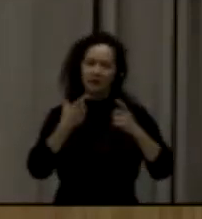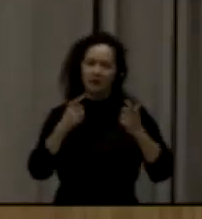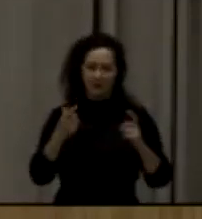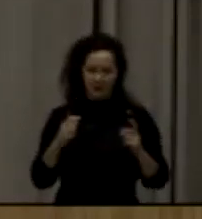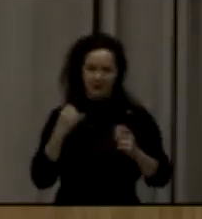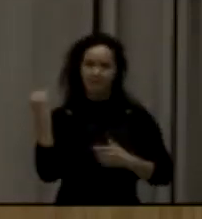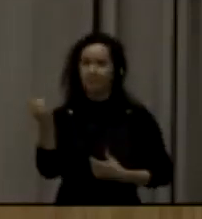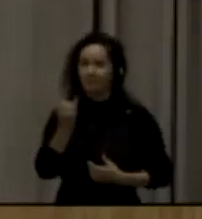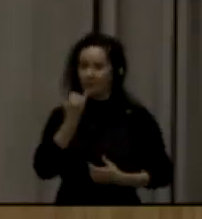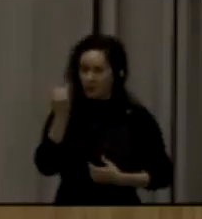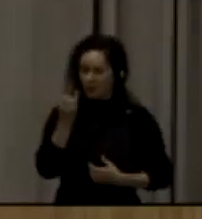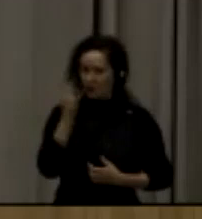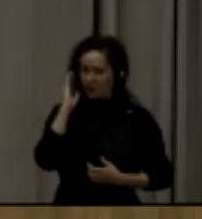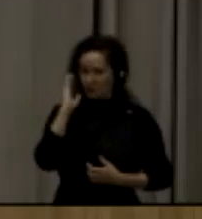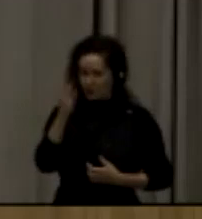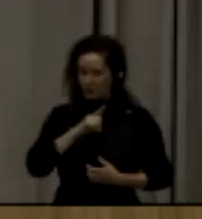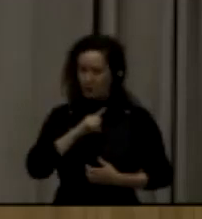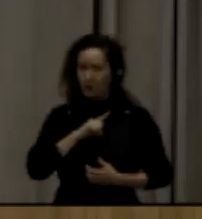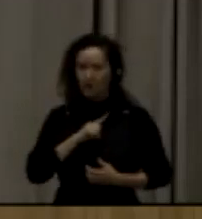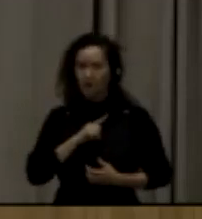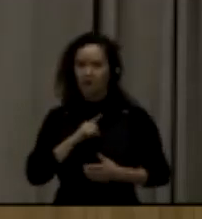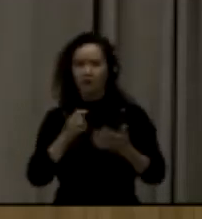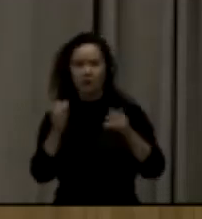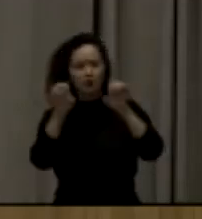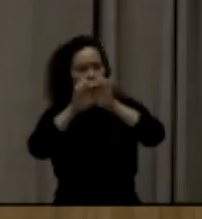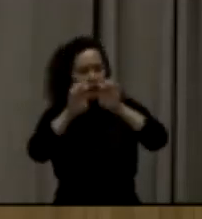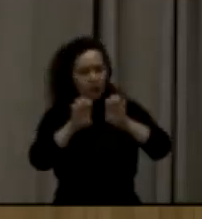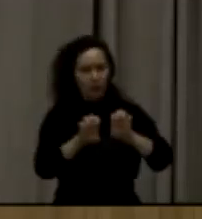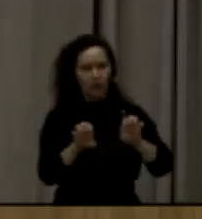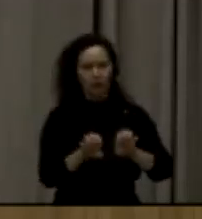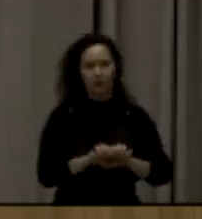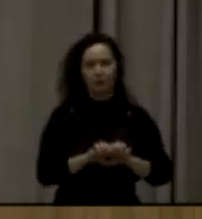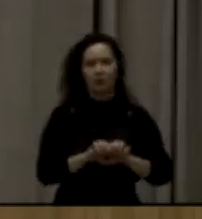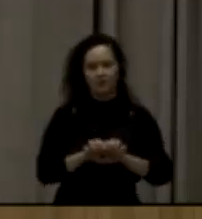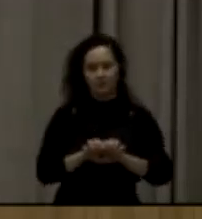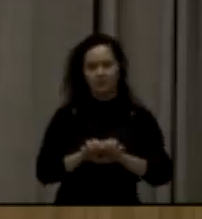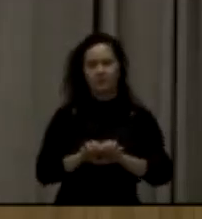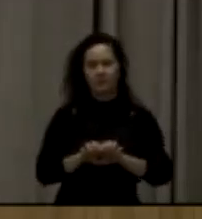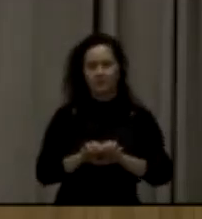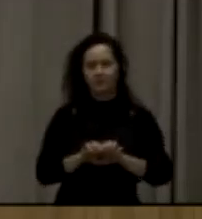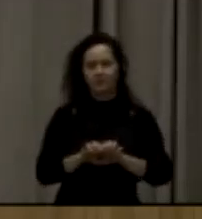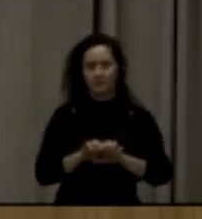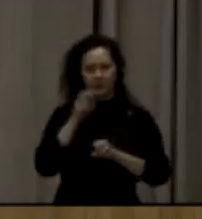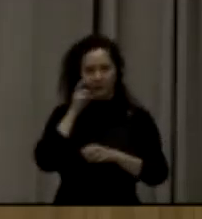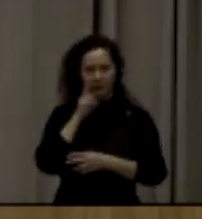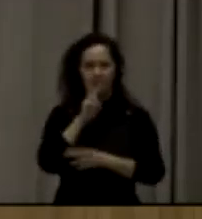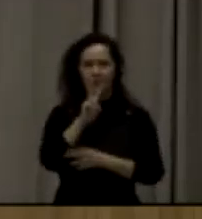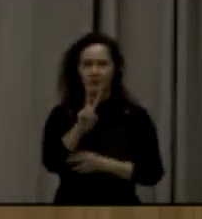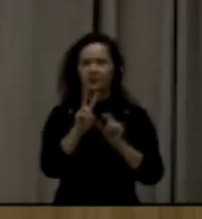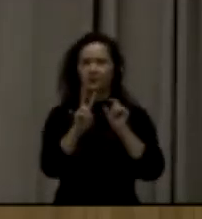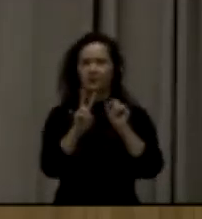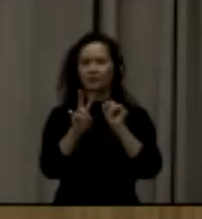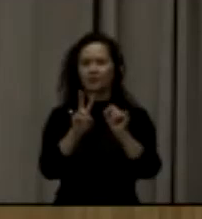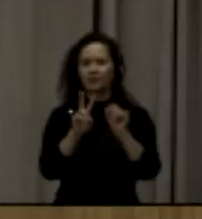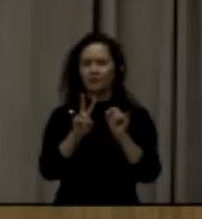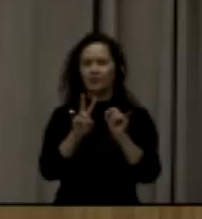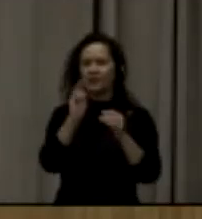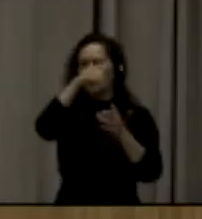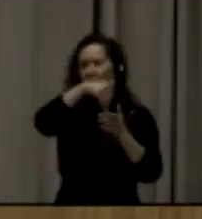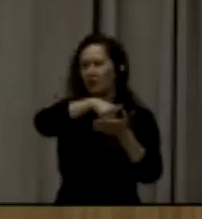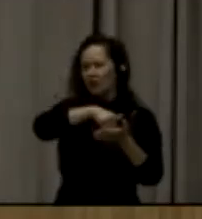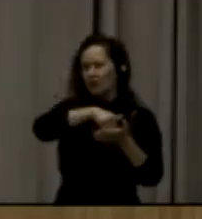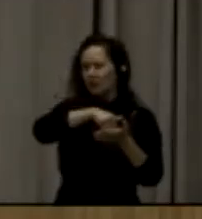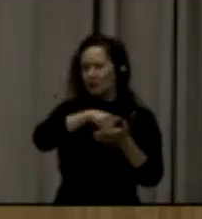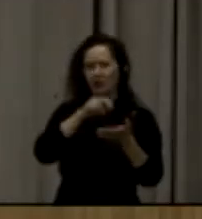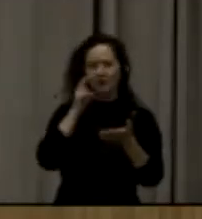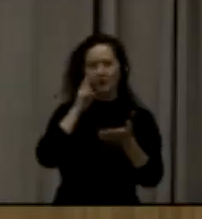crescimento muito importante de estruturas que estão em uma mensagem que